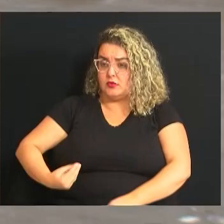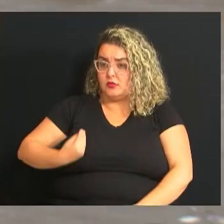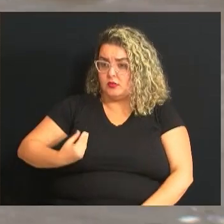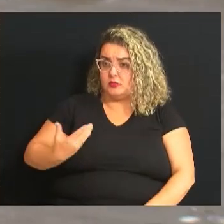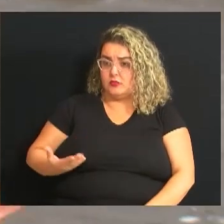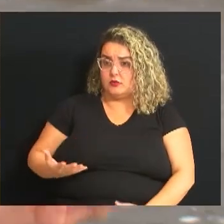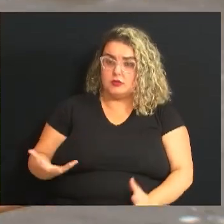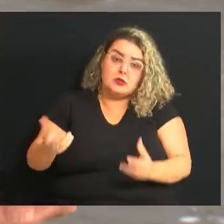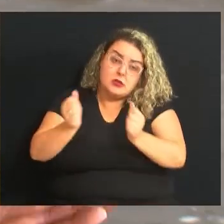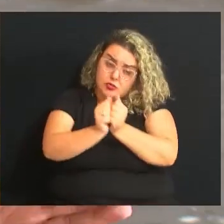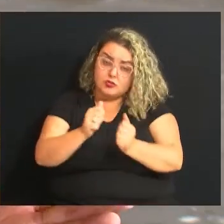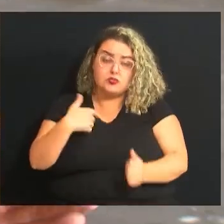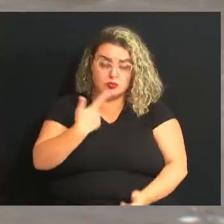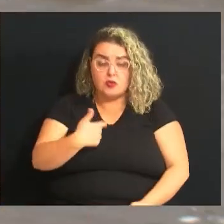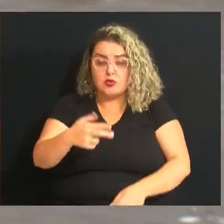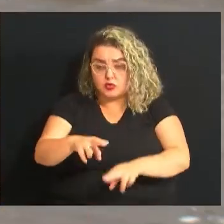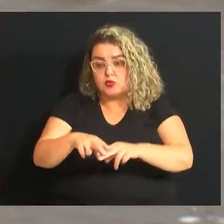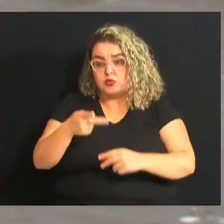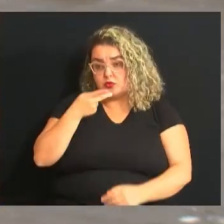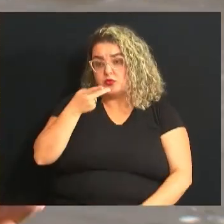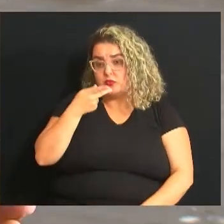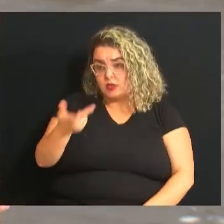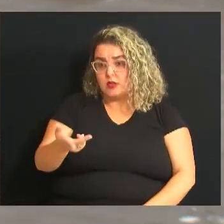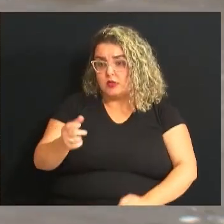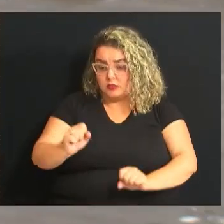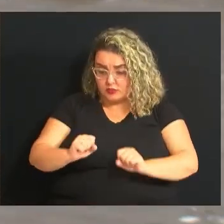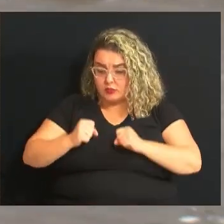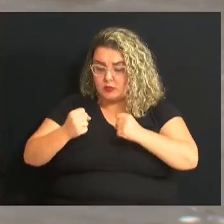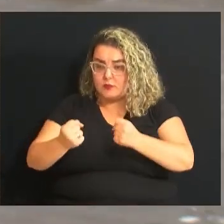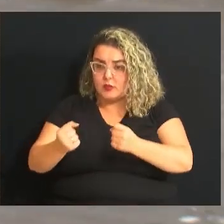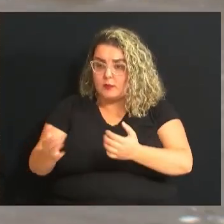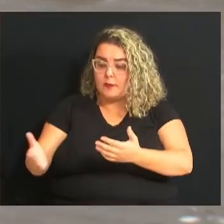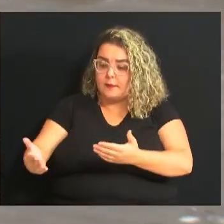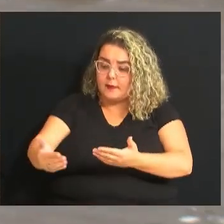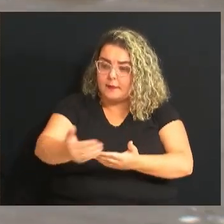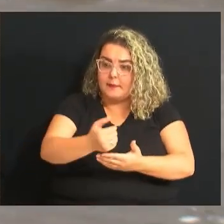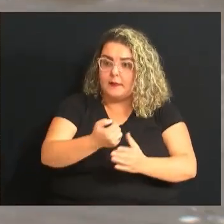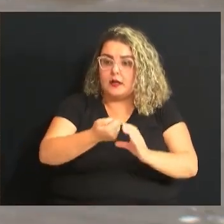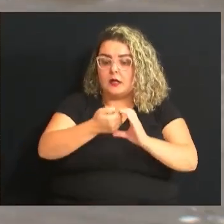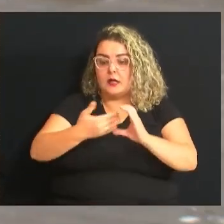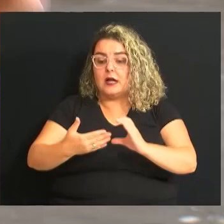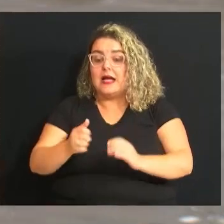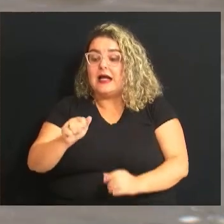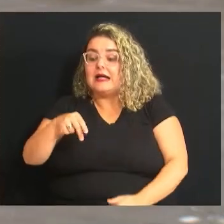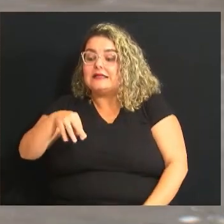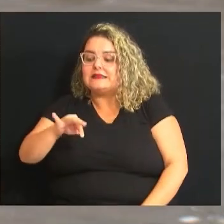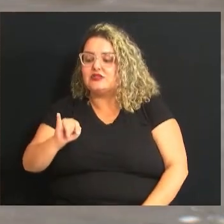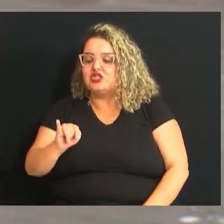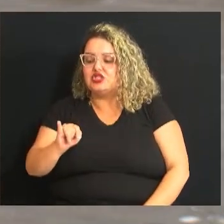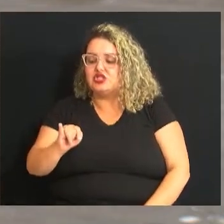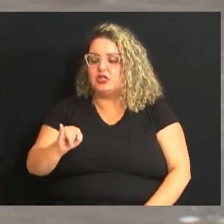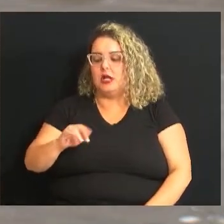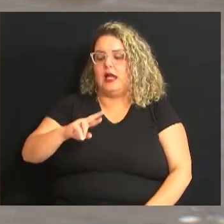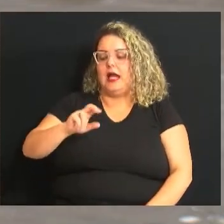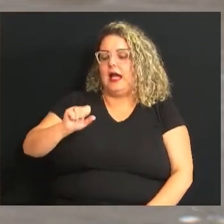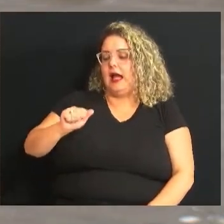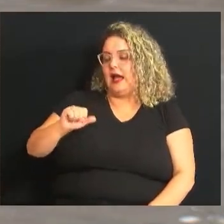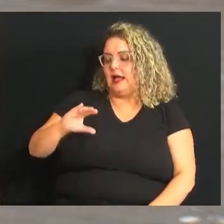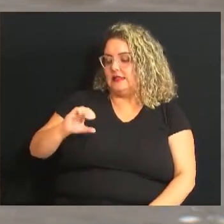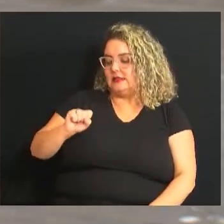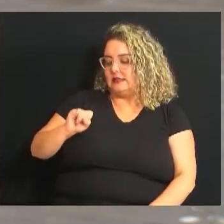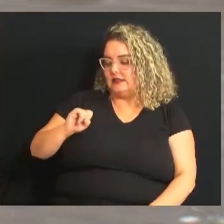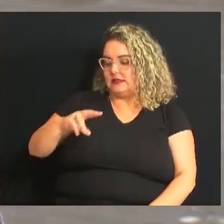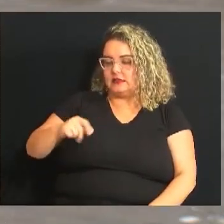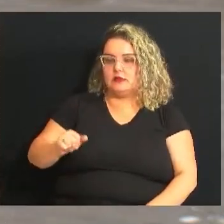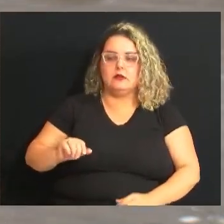rua, você está do nosso lado. Por isso que nós falamos que a luta vai adquirindo um caráter antirracista. Ela transcende,